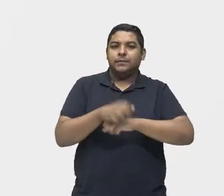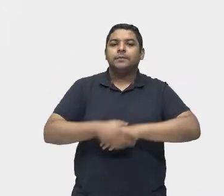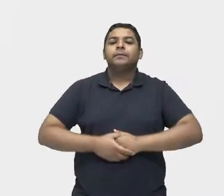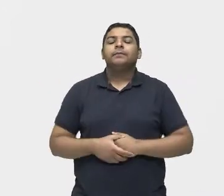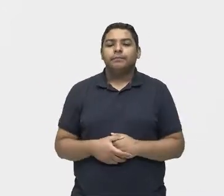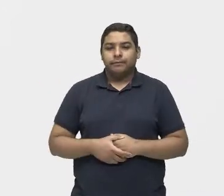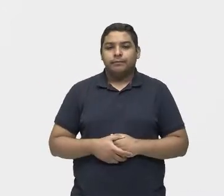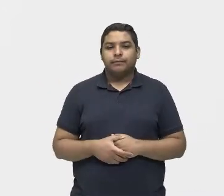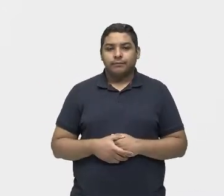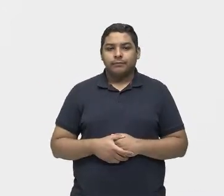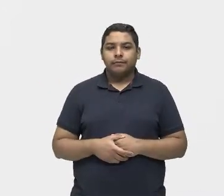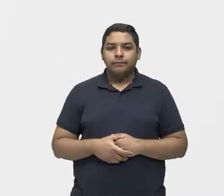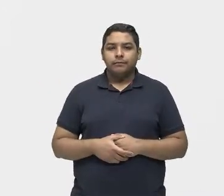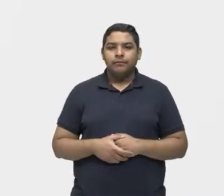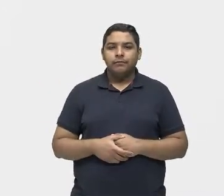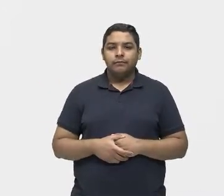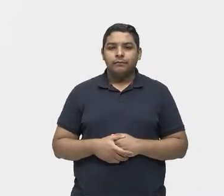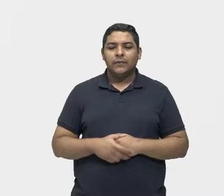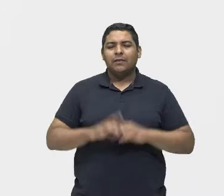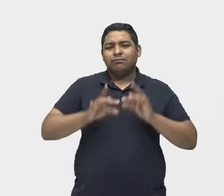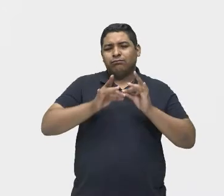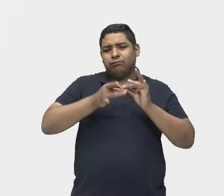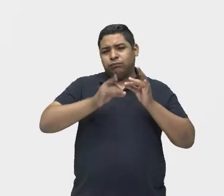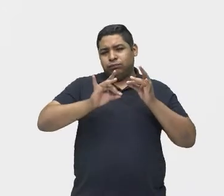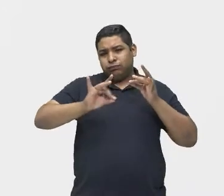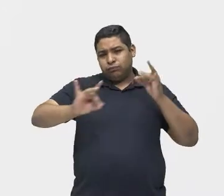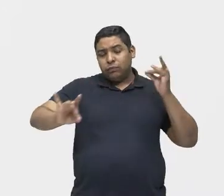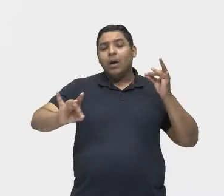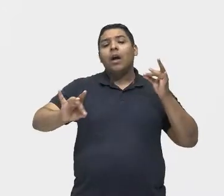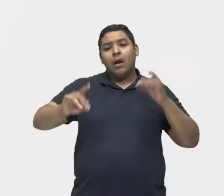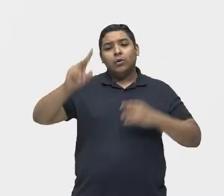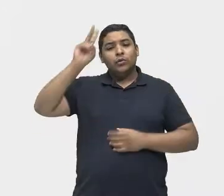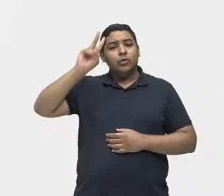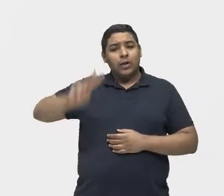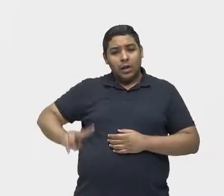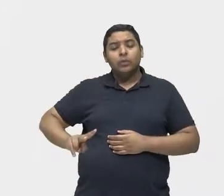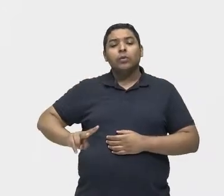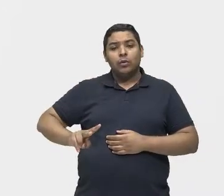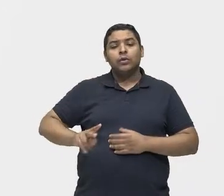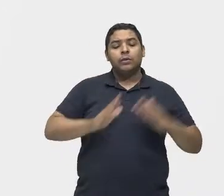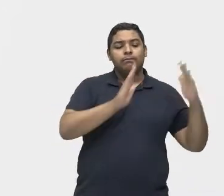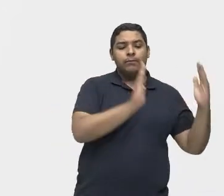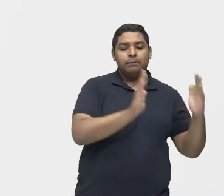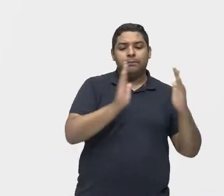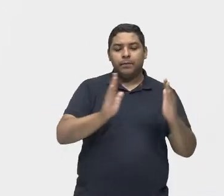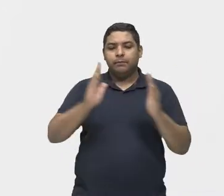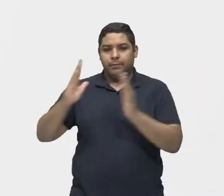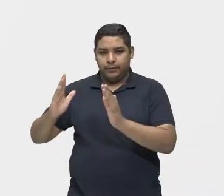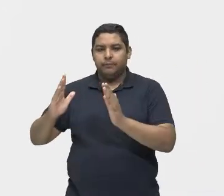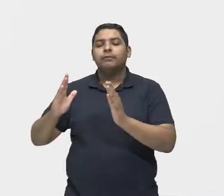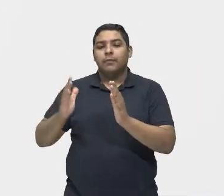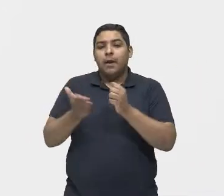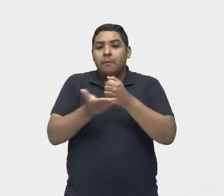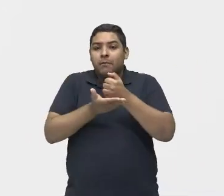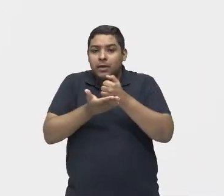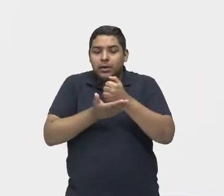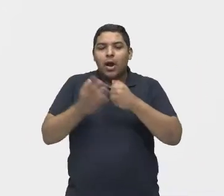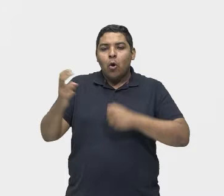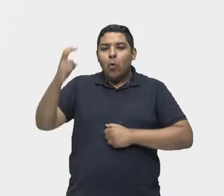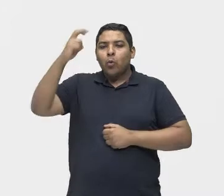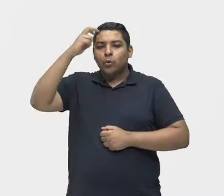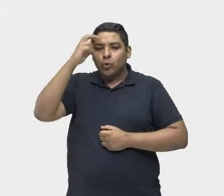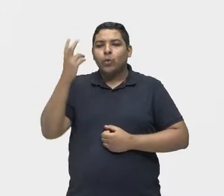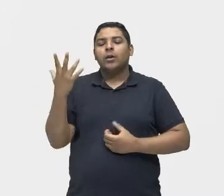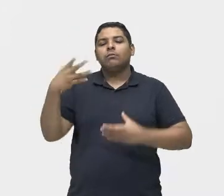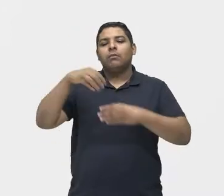a duração da pré-história foi muito longa. Os historiadores se dividiram em períodos baseados nas culturas encontradas na